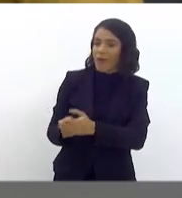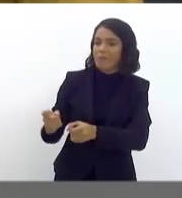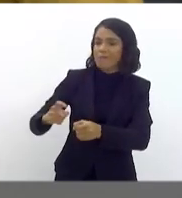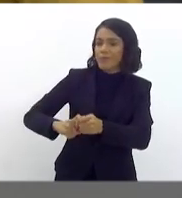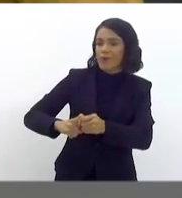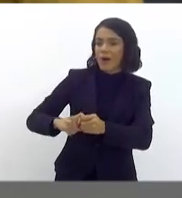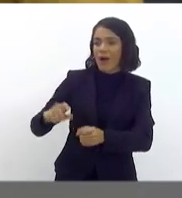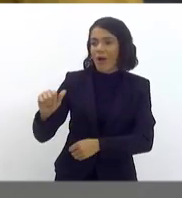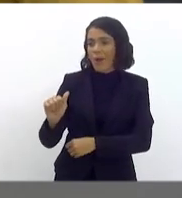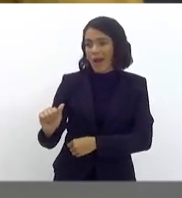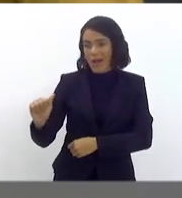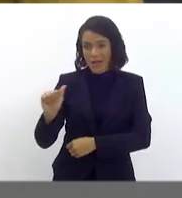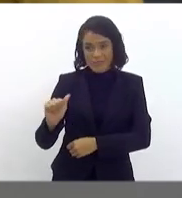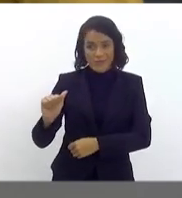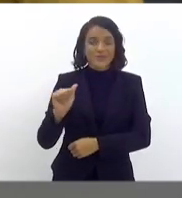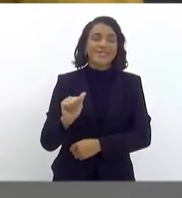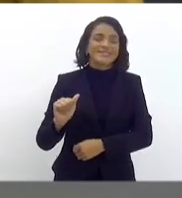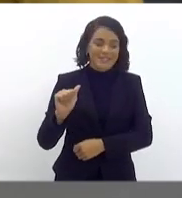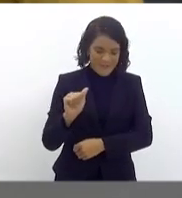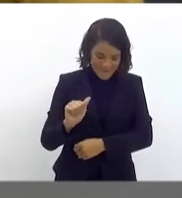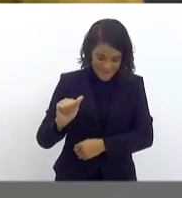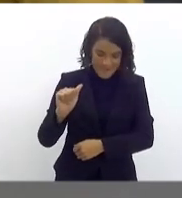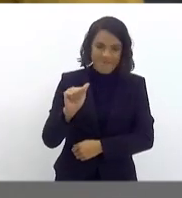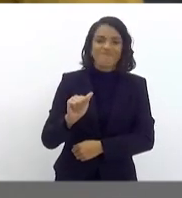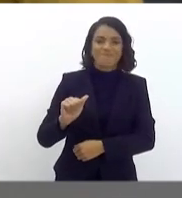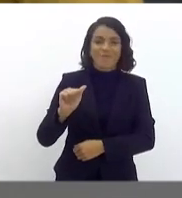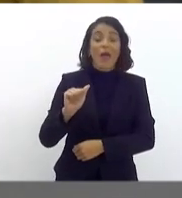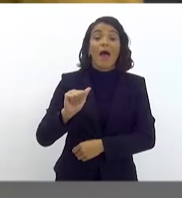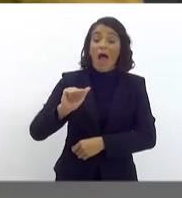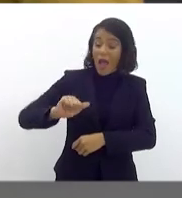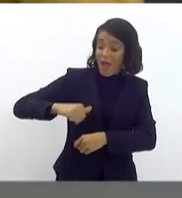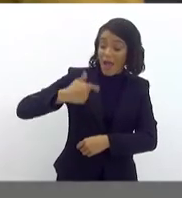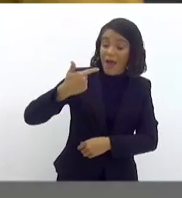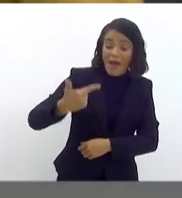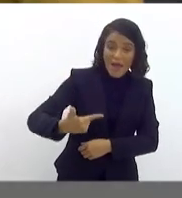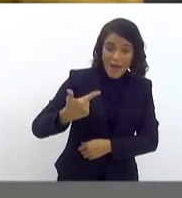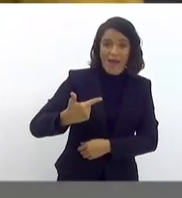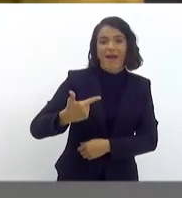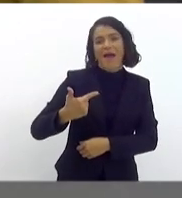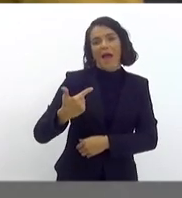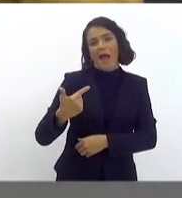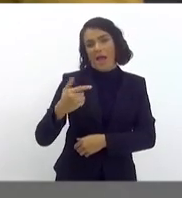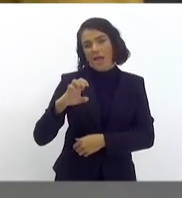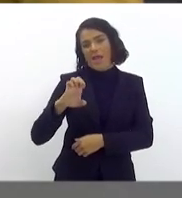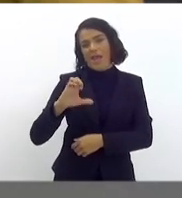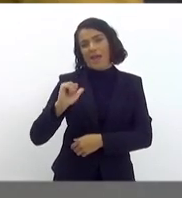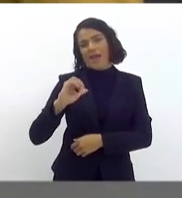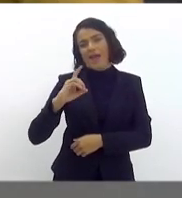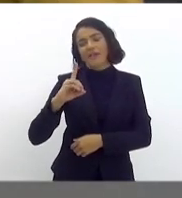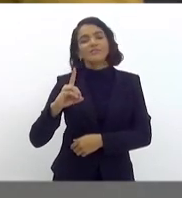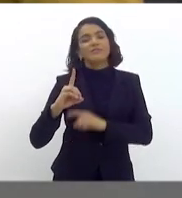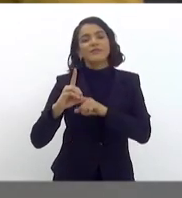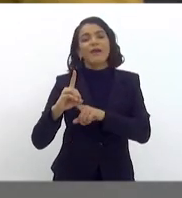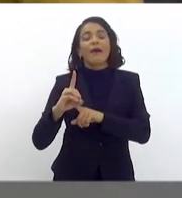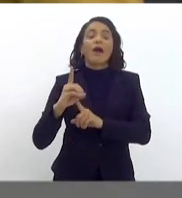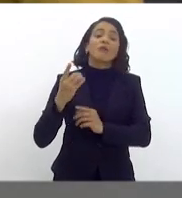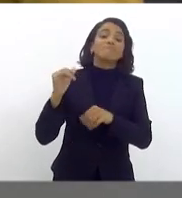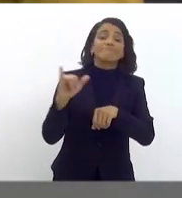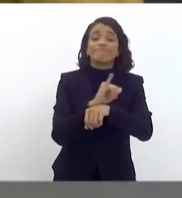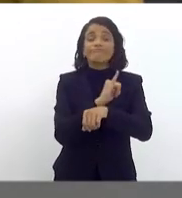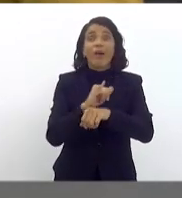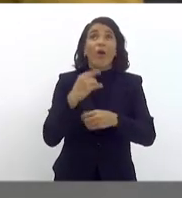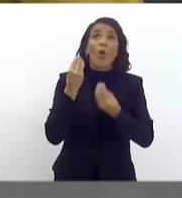filiar a uma associação para depois o ECAD ver de que forma ele vai te